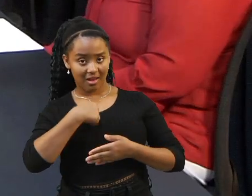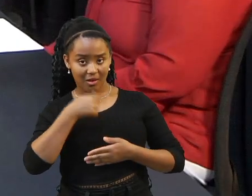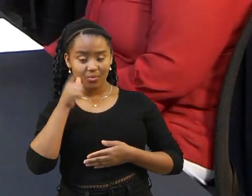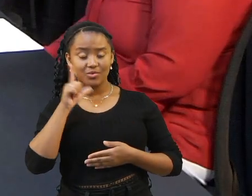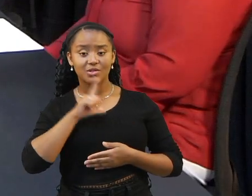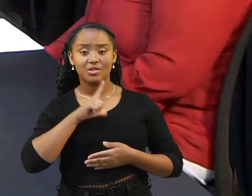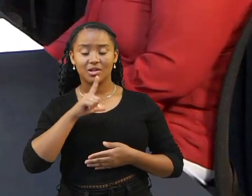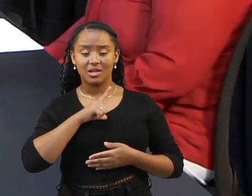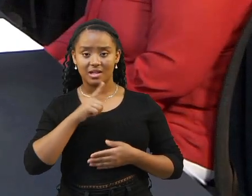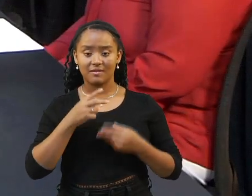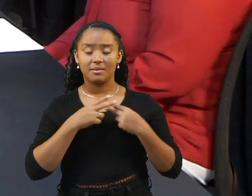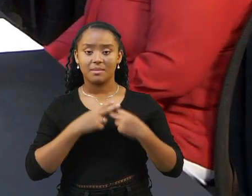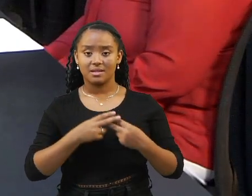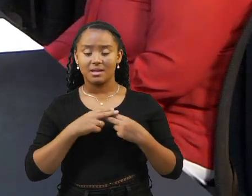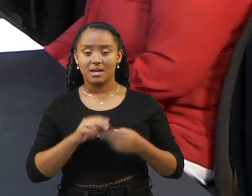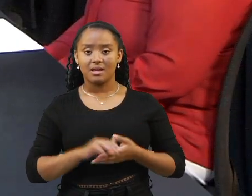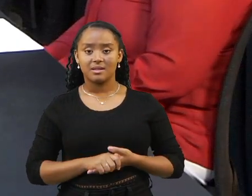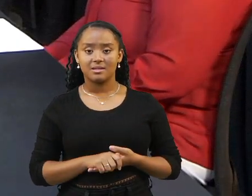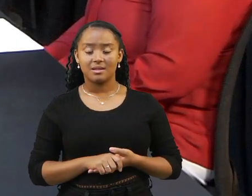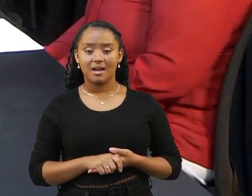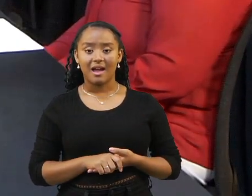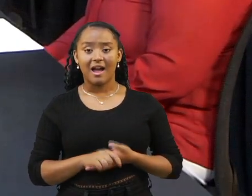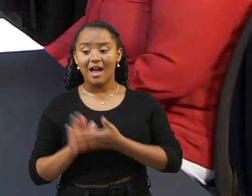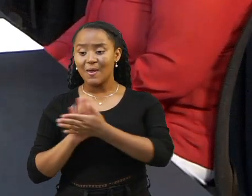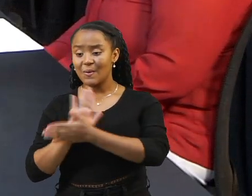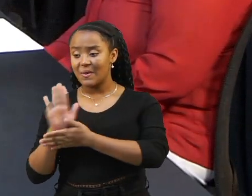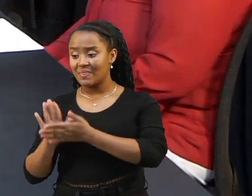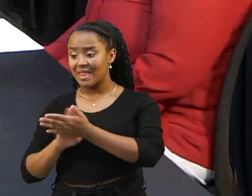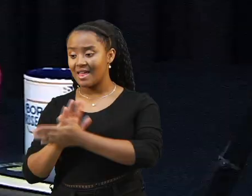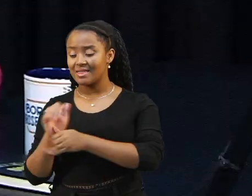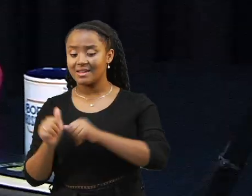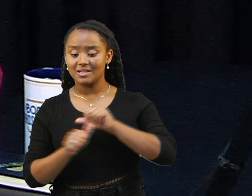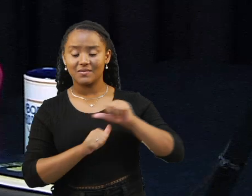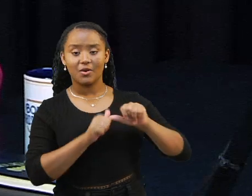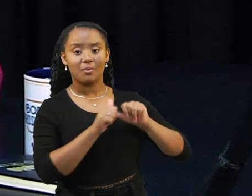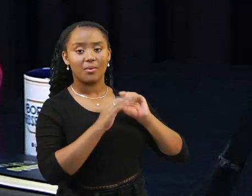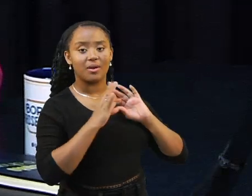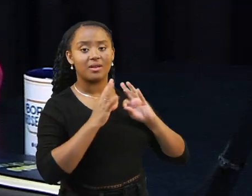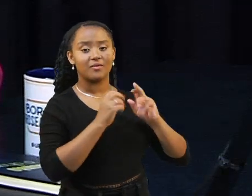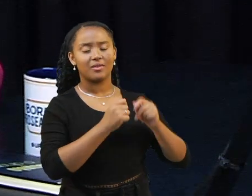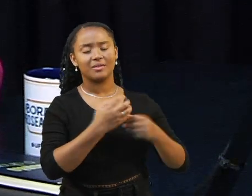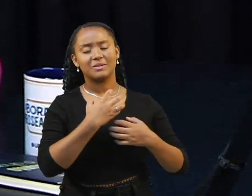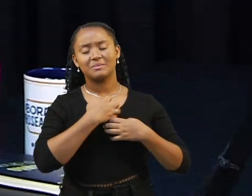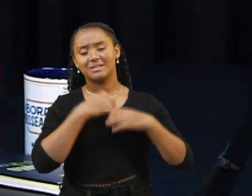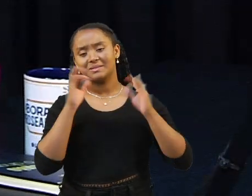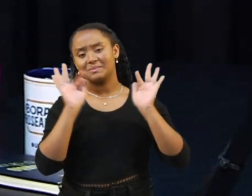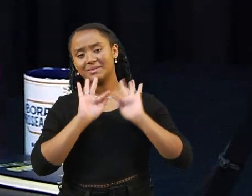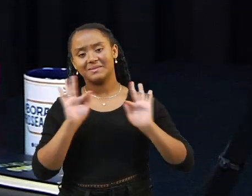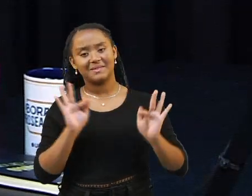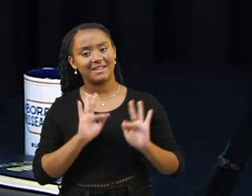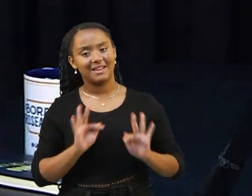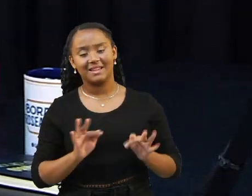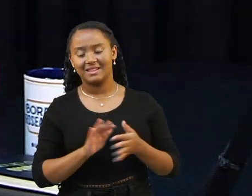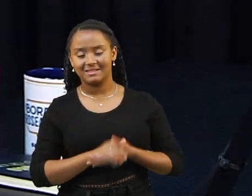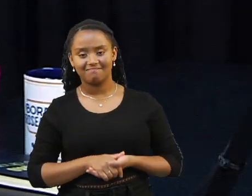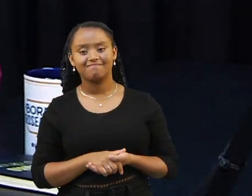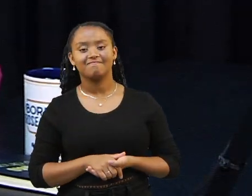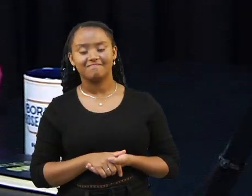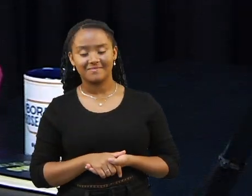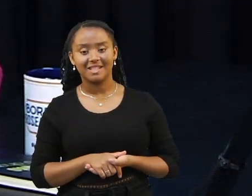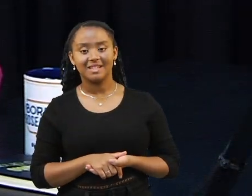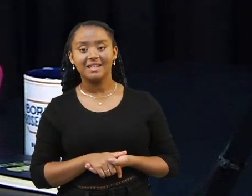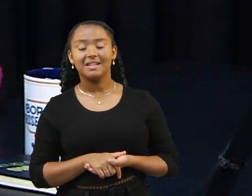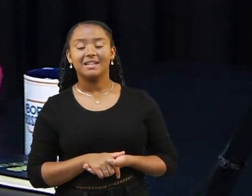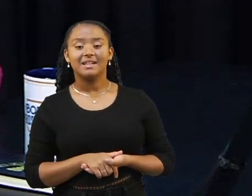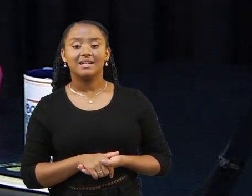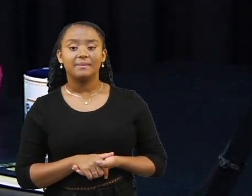ter paciência? E quando o nada começou a se transformar em tudo, eu fiquei feliz demais. Nossa, foi